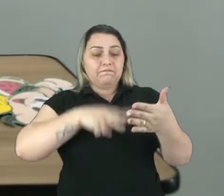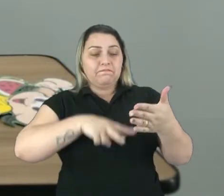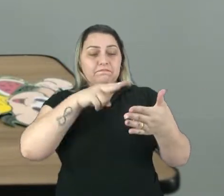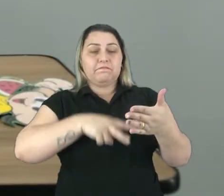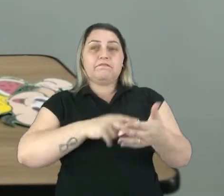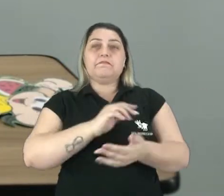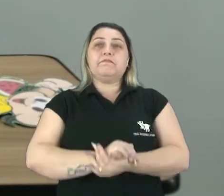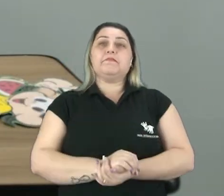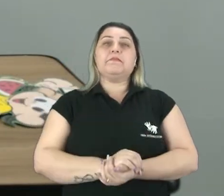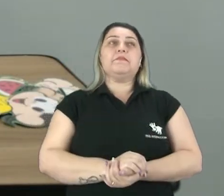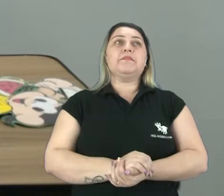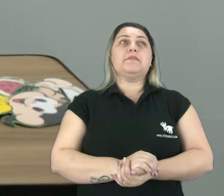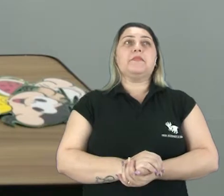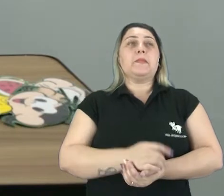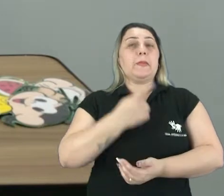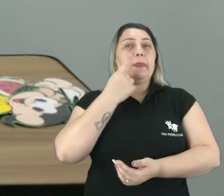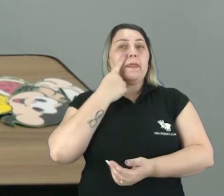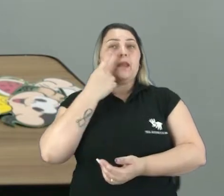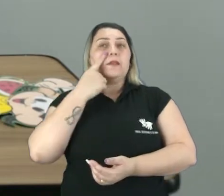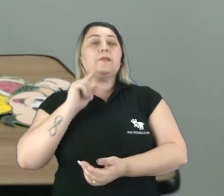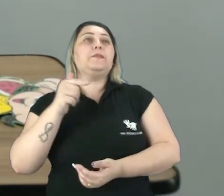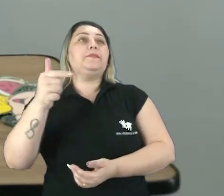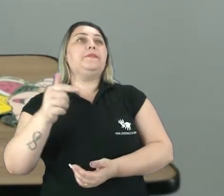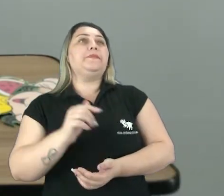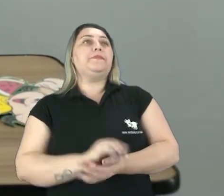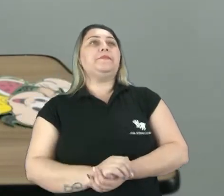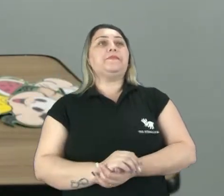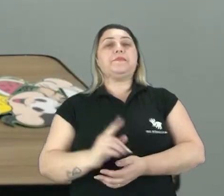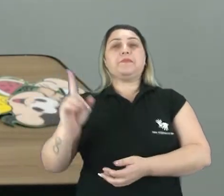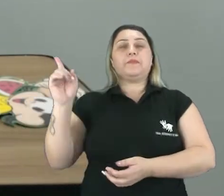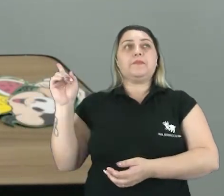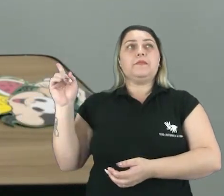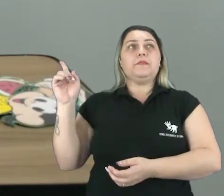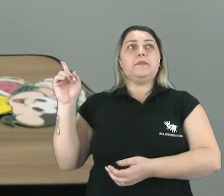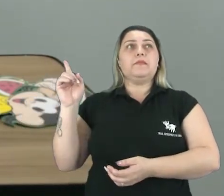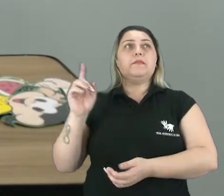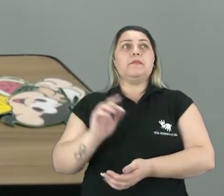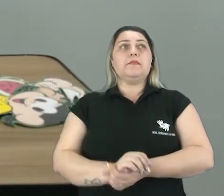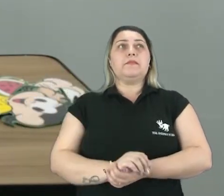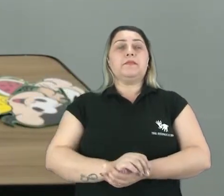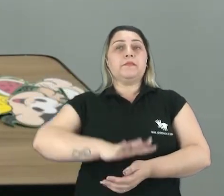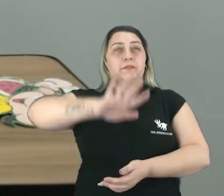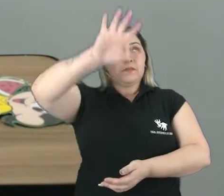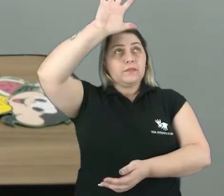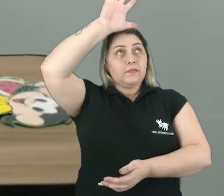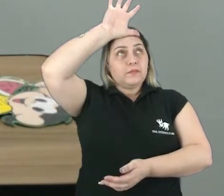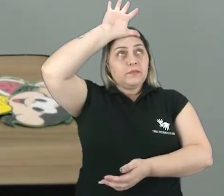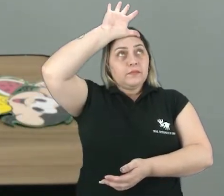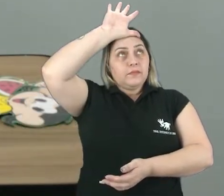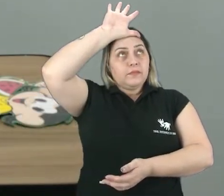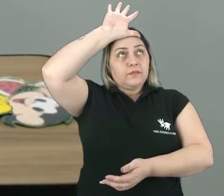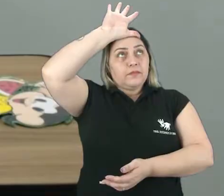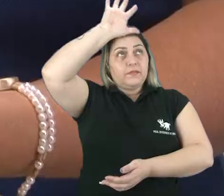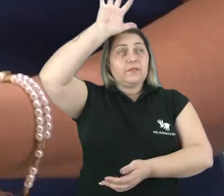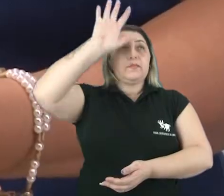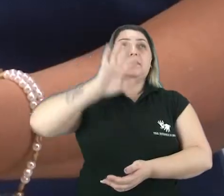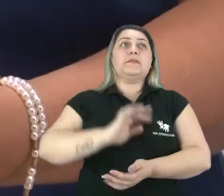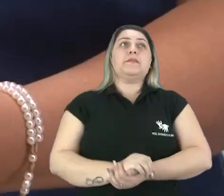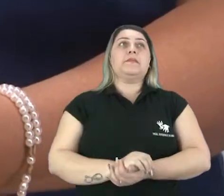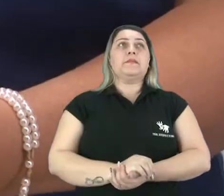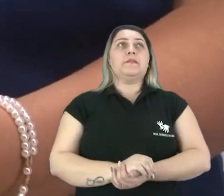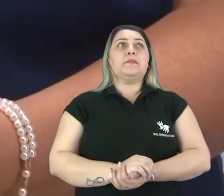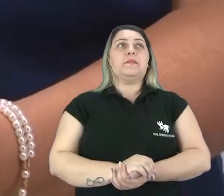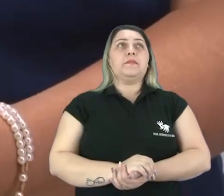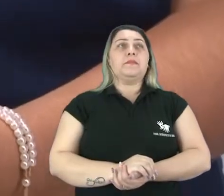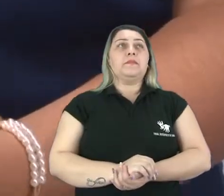Sim! Vamos observar mais um? Esse aqui é o almanaque do Cebolinha.